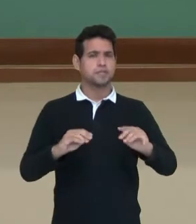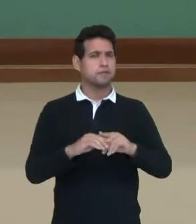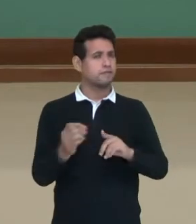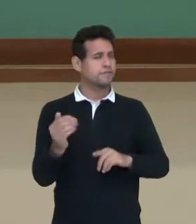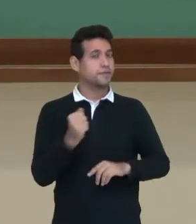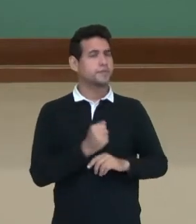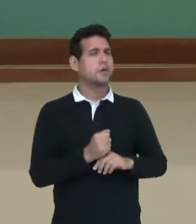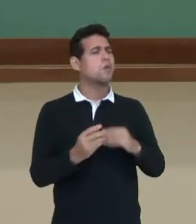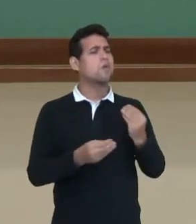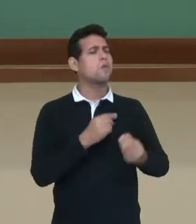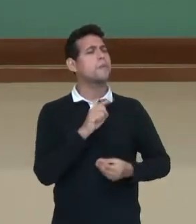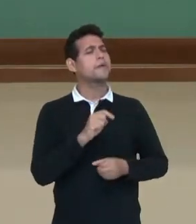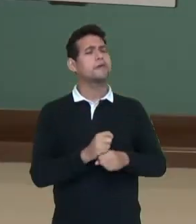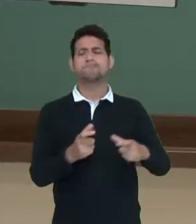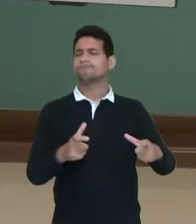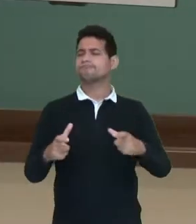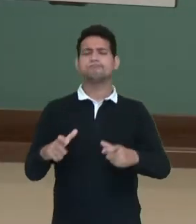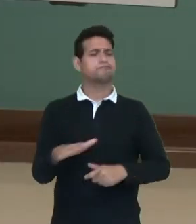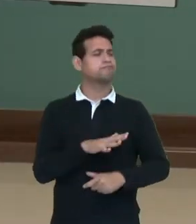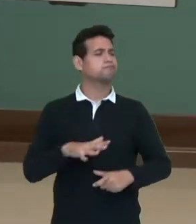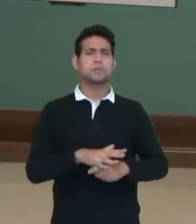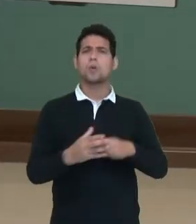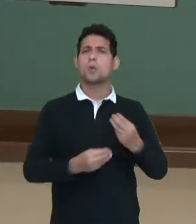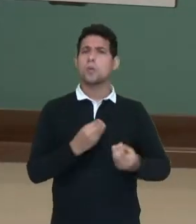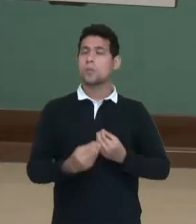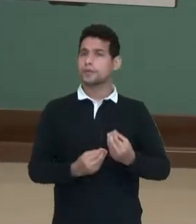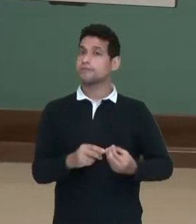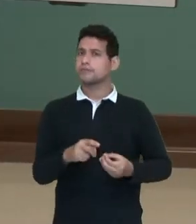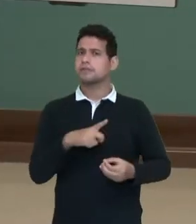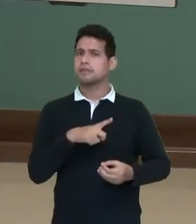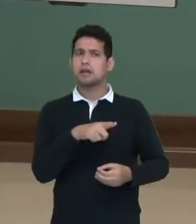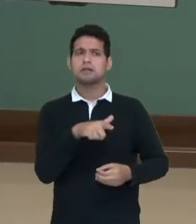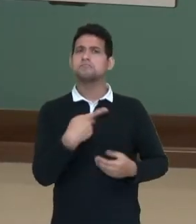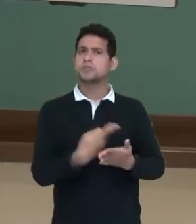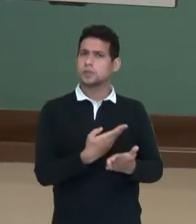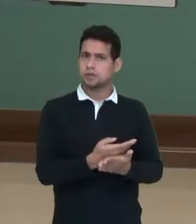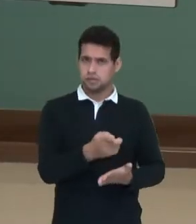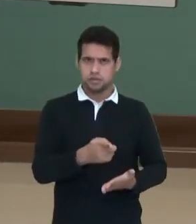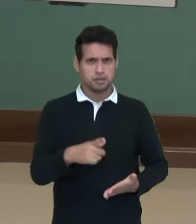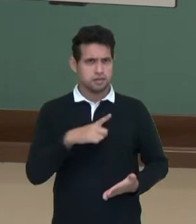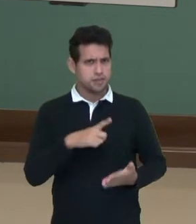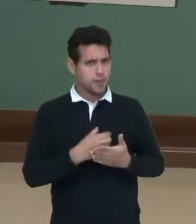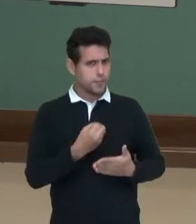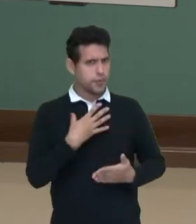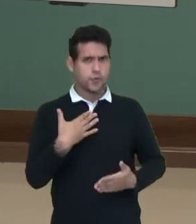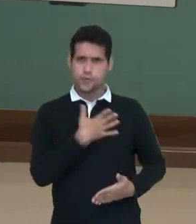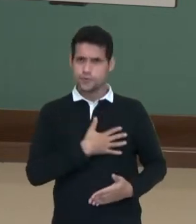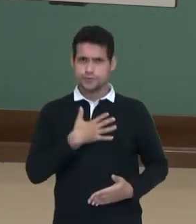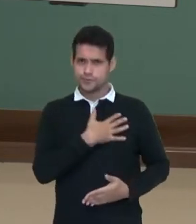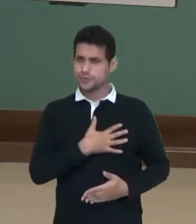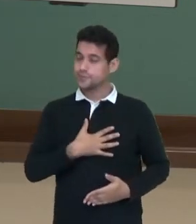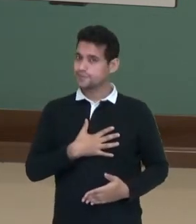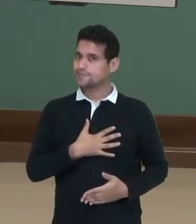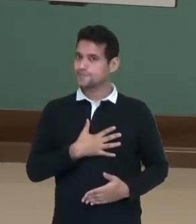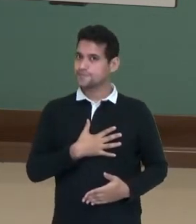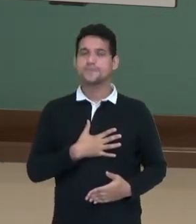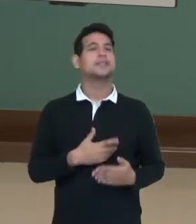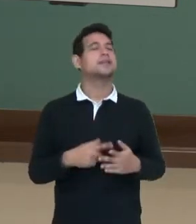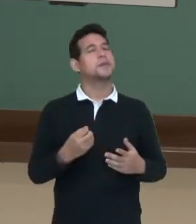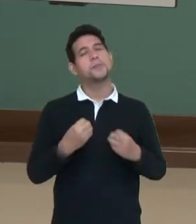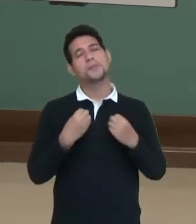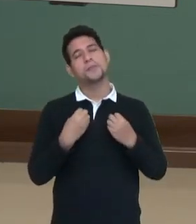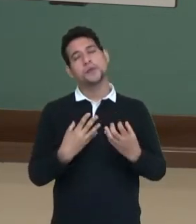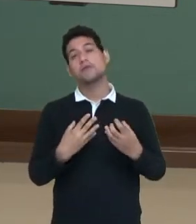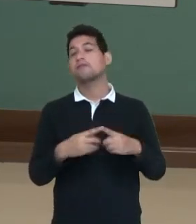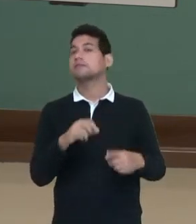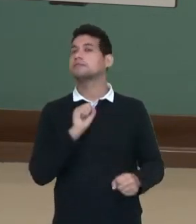lá? Como que tá aí o espaço? Isso mesmo, o espaço que você está aí para estudar está favorável? Você está confortável? Que bom! Quero